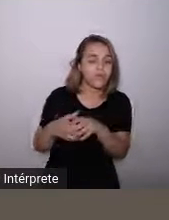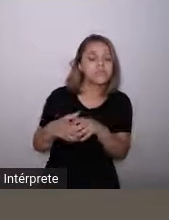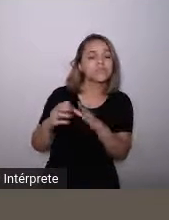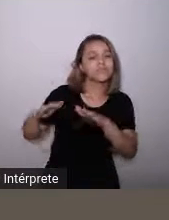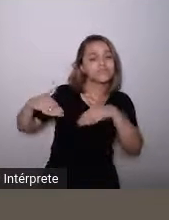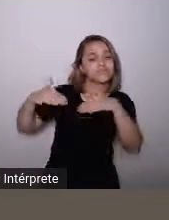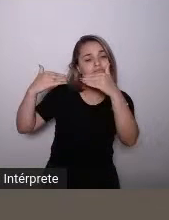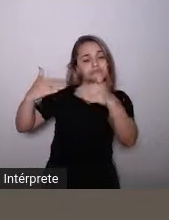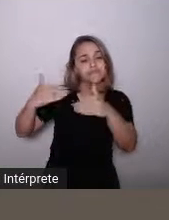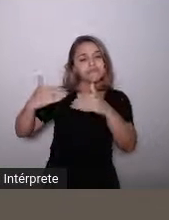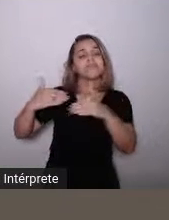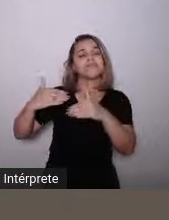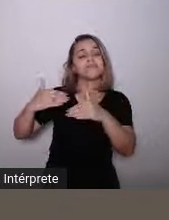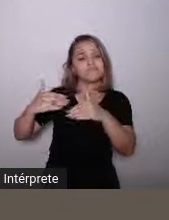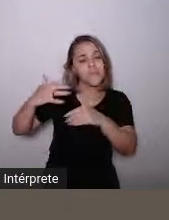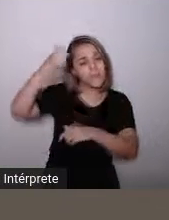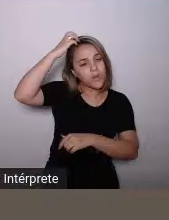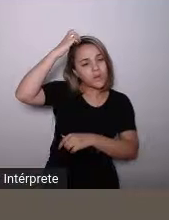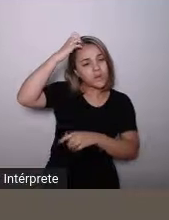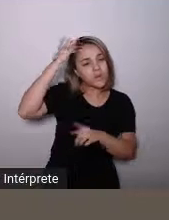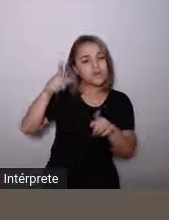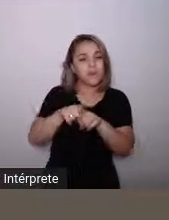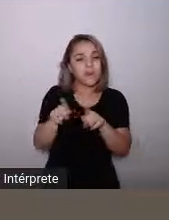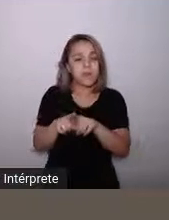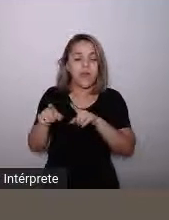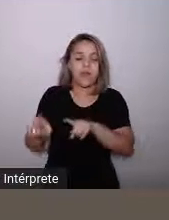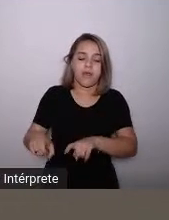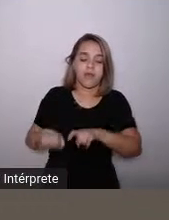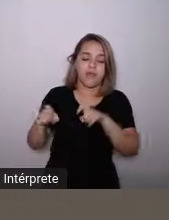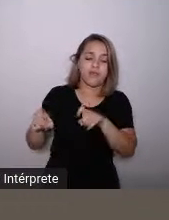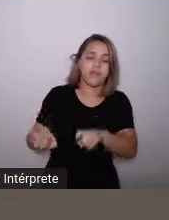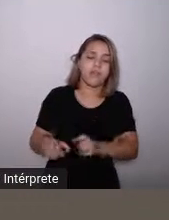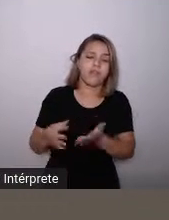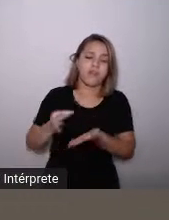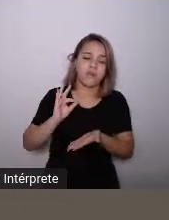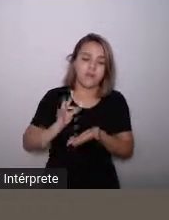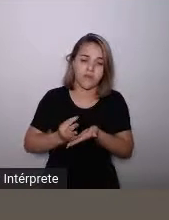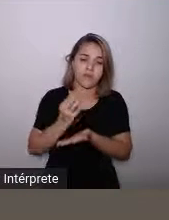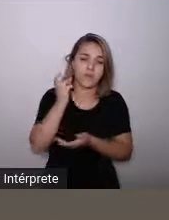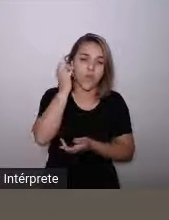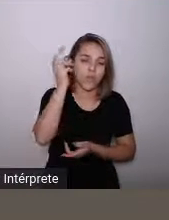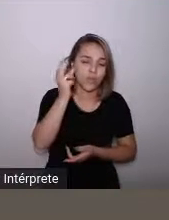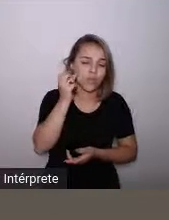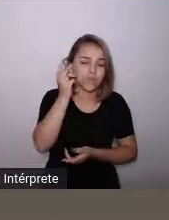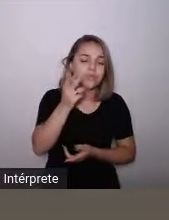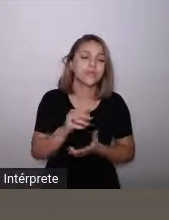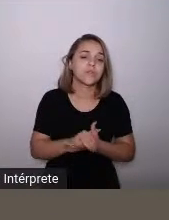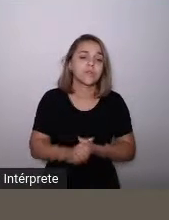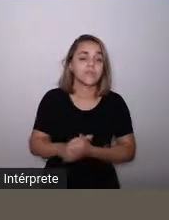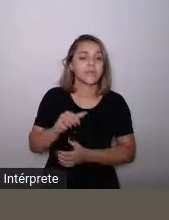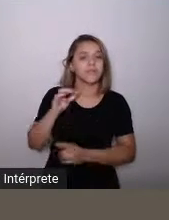do Paraíba e à cafeicultura. Os artistas, segundo Nicolau Sevicenko, viviam um